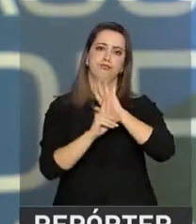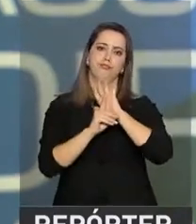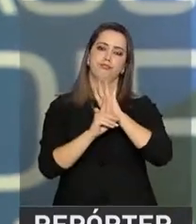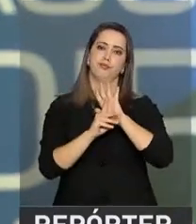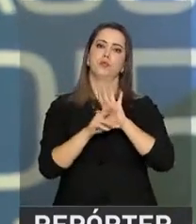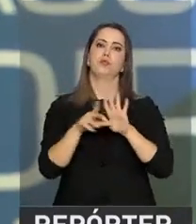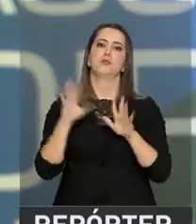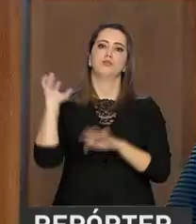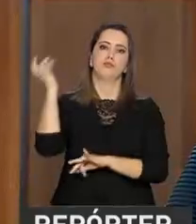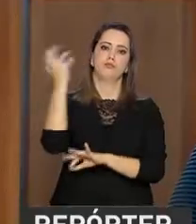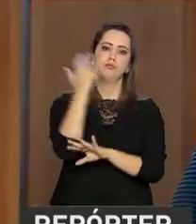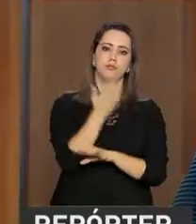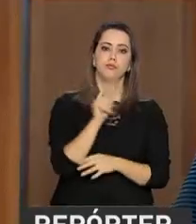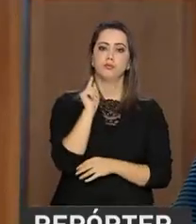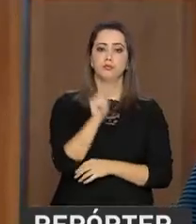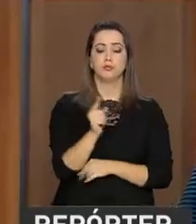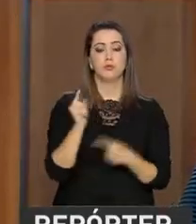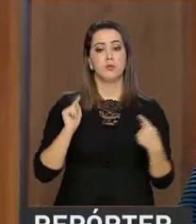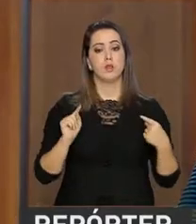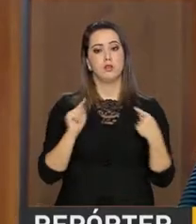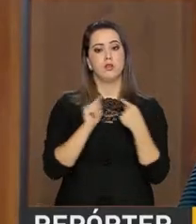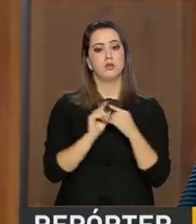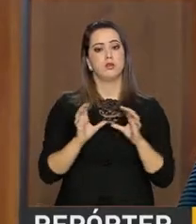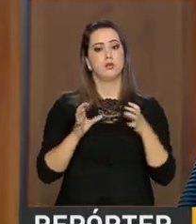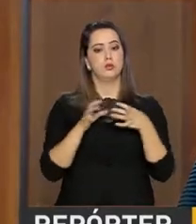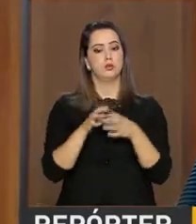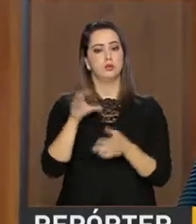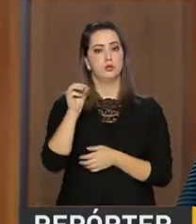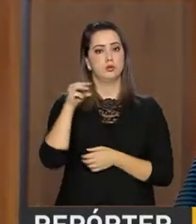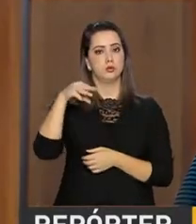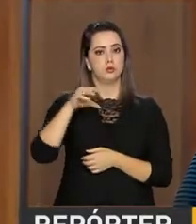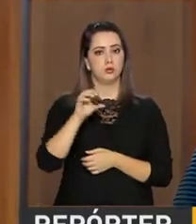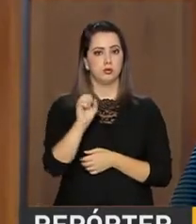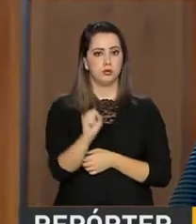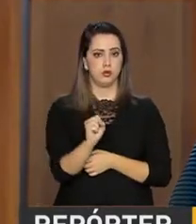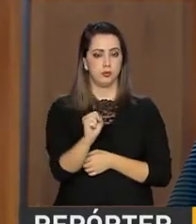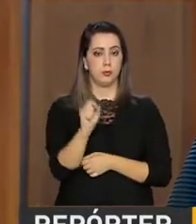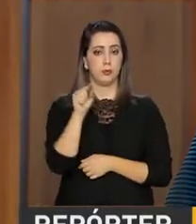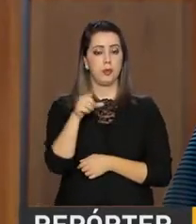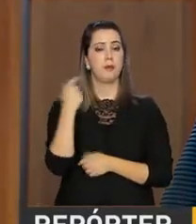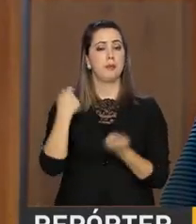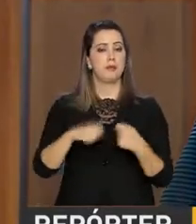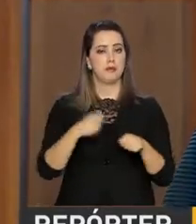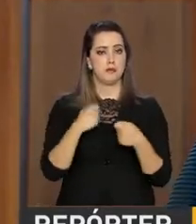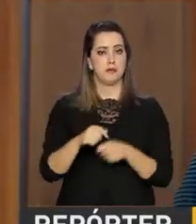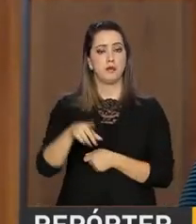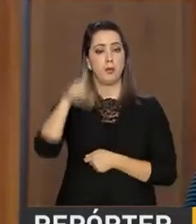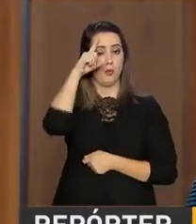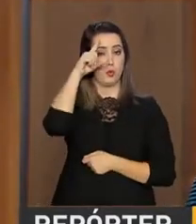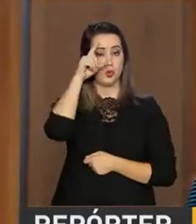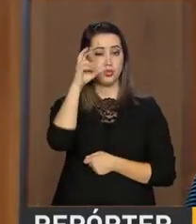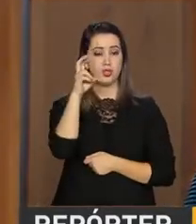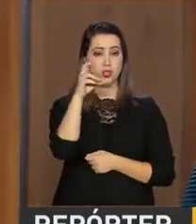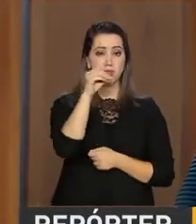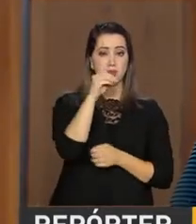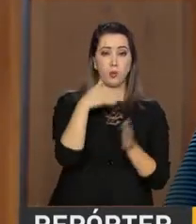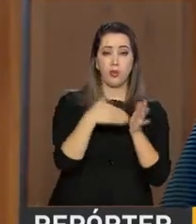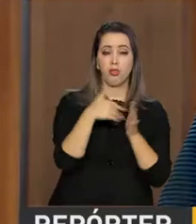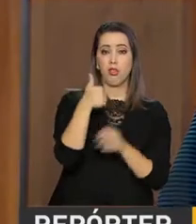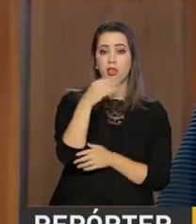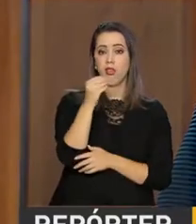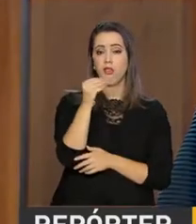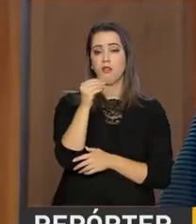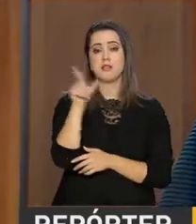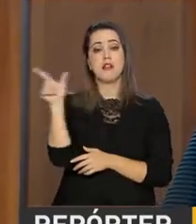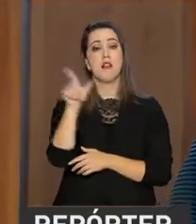direito ao meio livre de acordo com a organização mundial da saúde oms são necessários por dia de 50 a 100 litros de